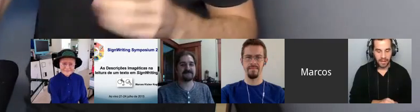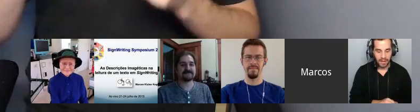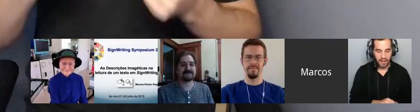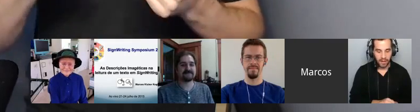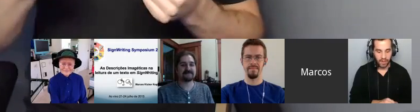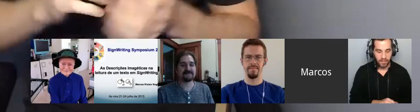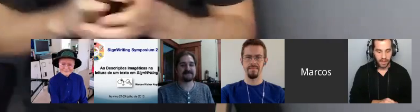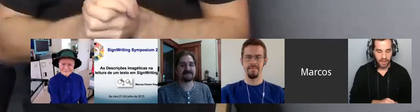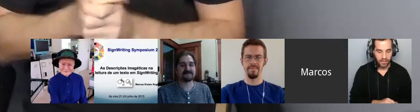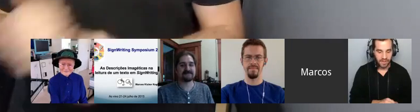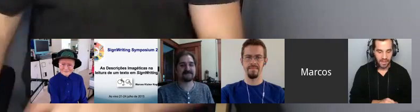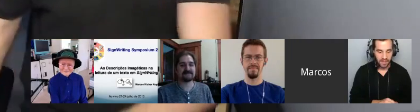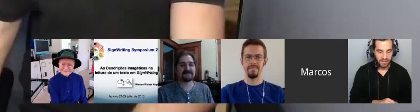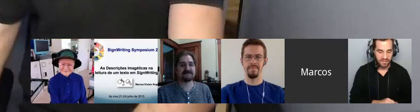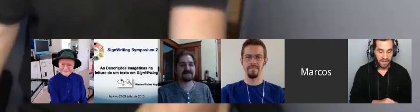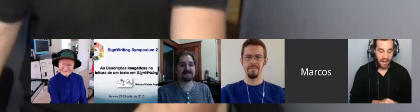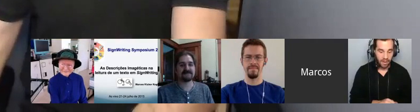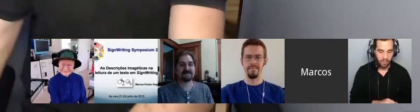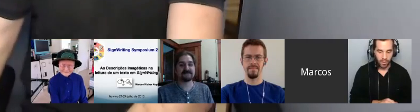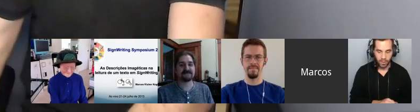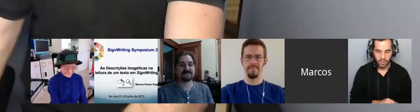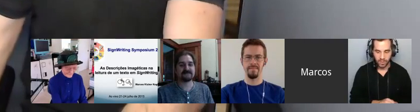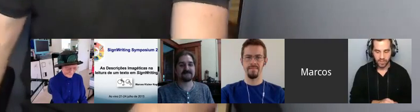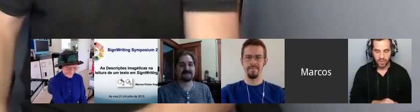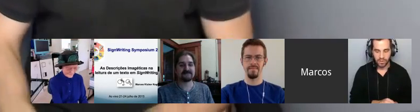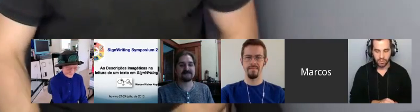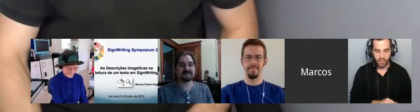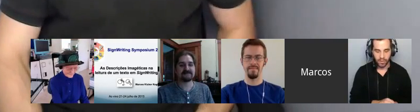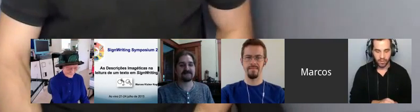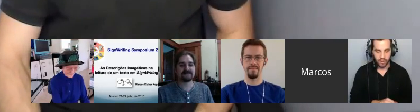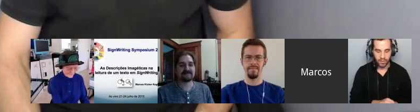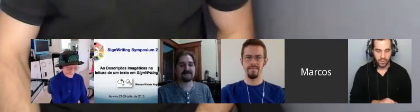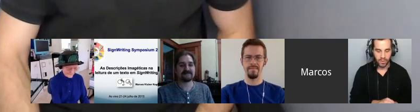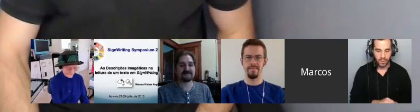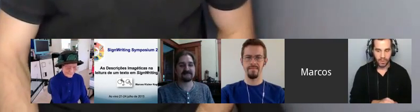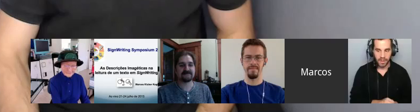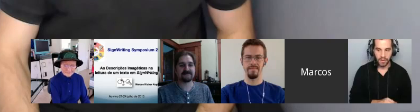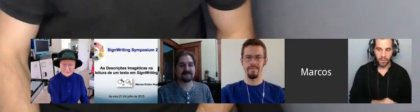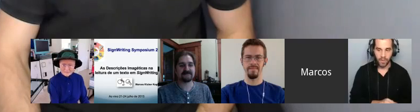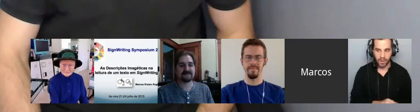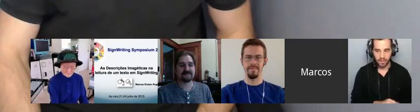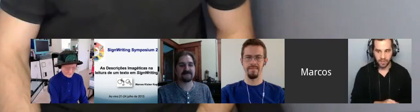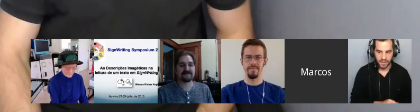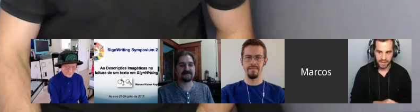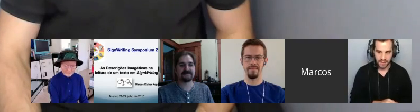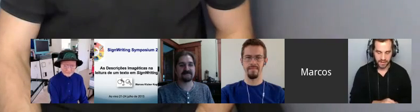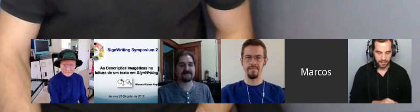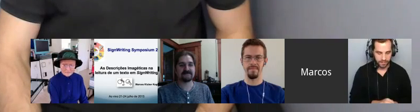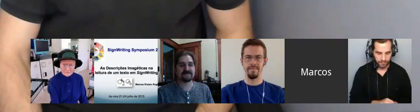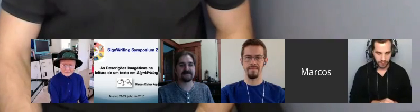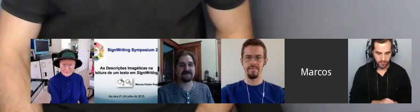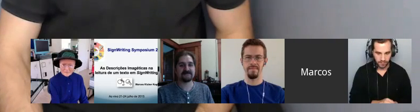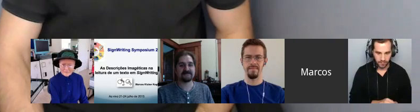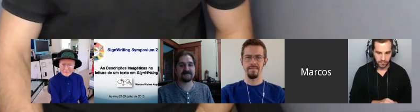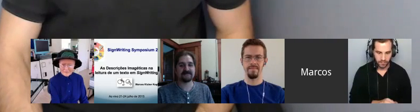E eu também gostaria de falar um pouco, discutir um pouco sobre o meu tema de